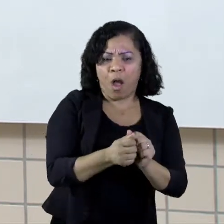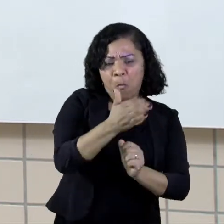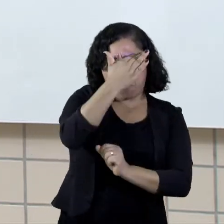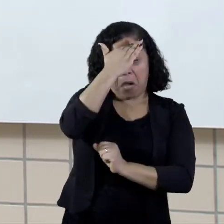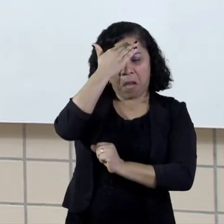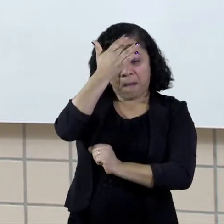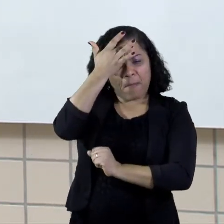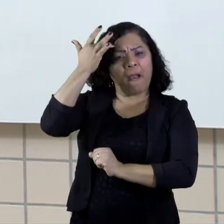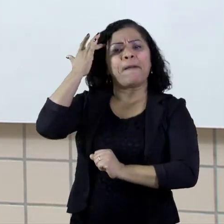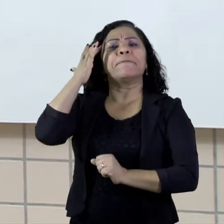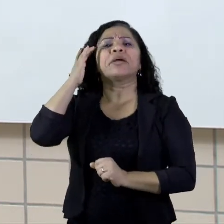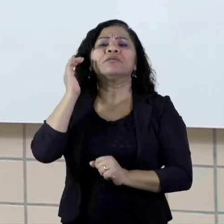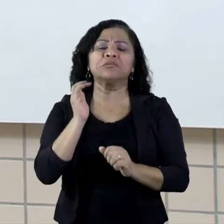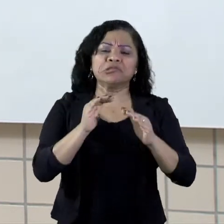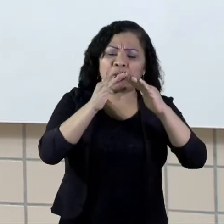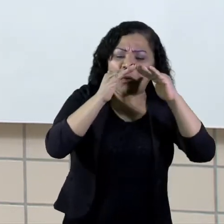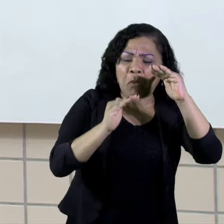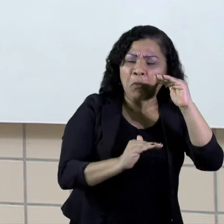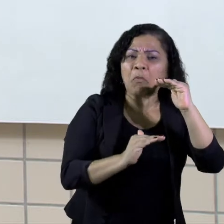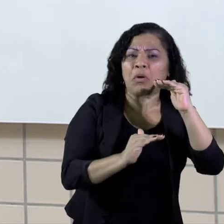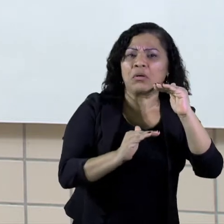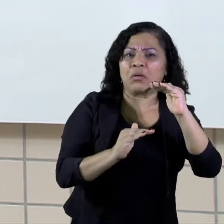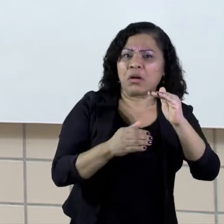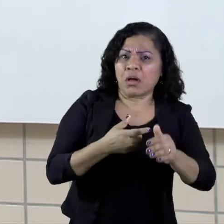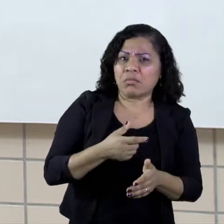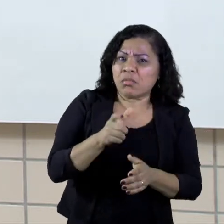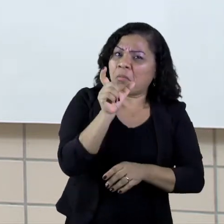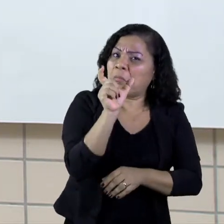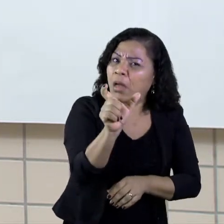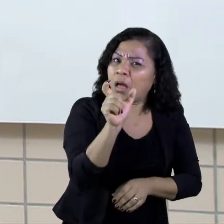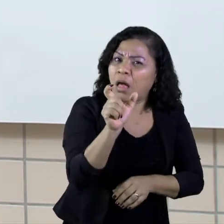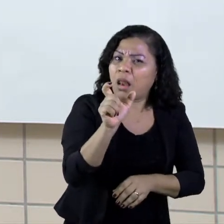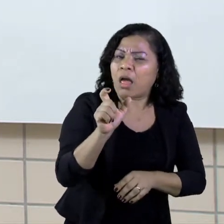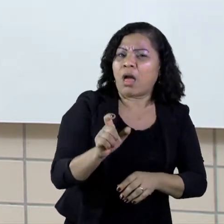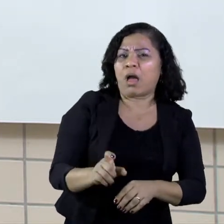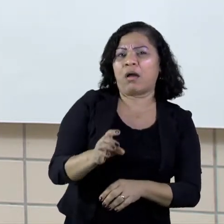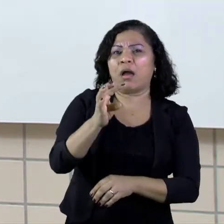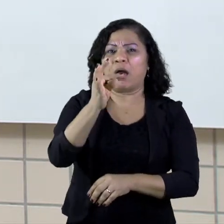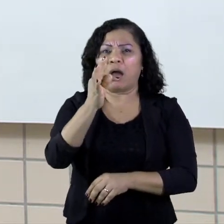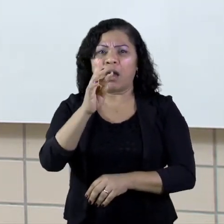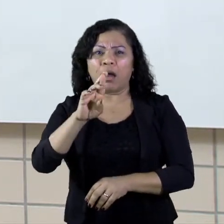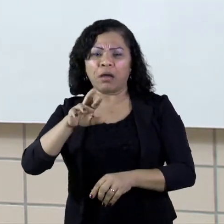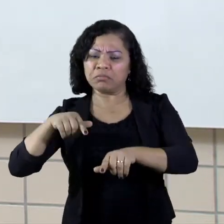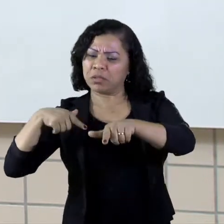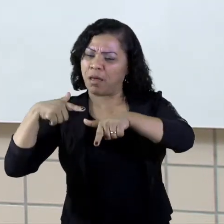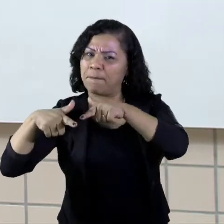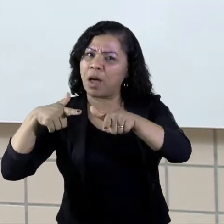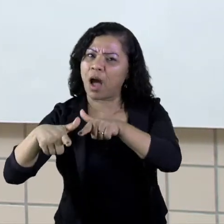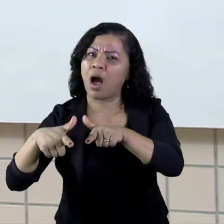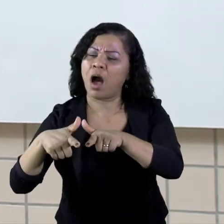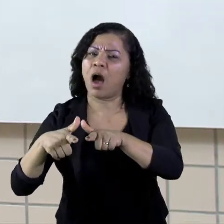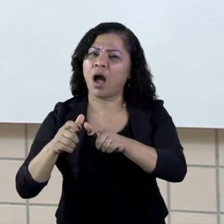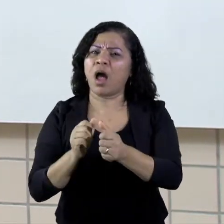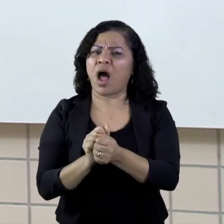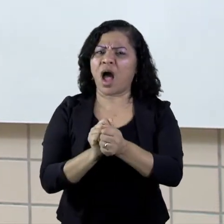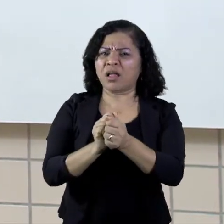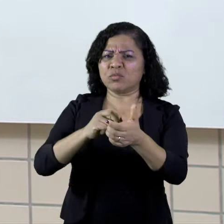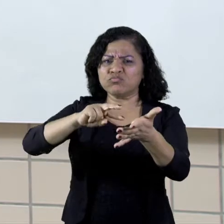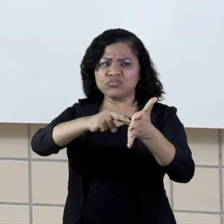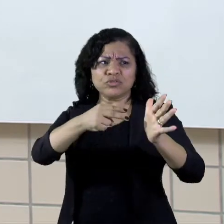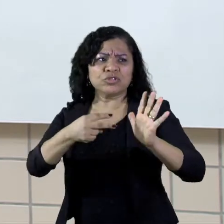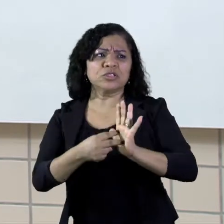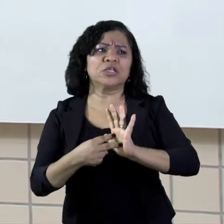inferiores. Até a palavra trabalho, ela vem de um termo latino que significa tripalho. O que é o